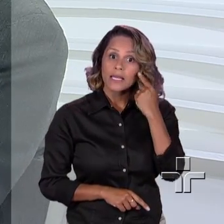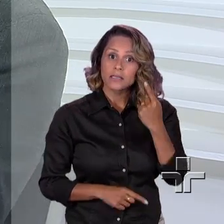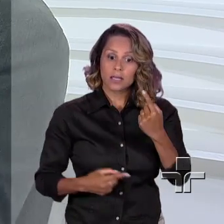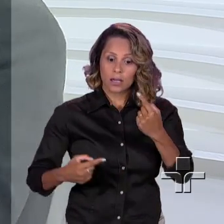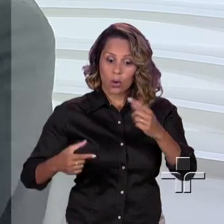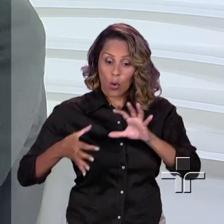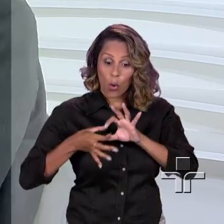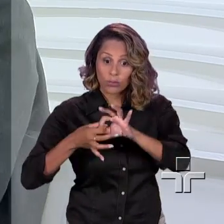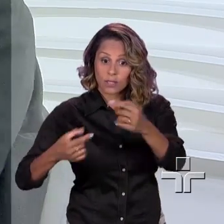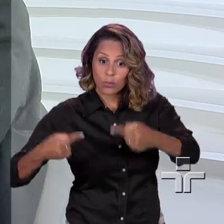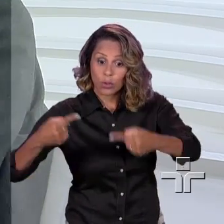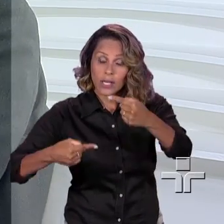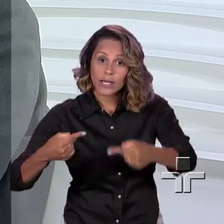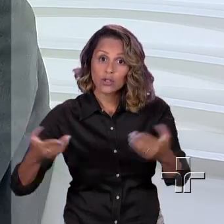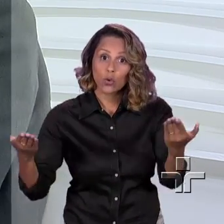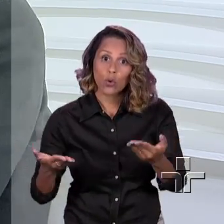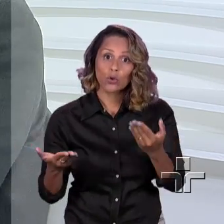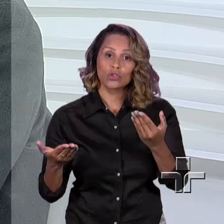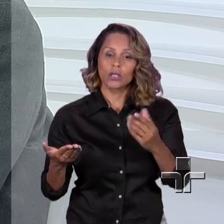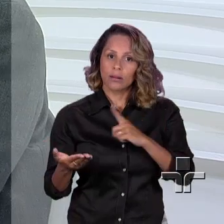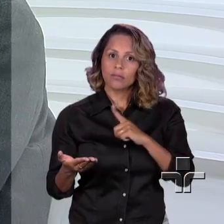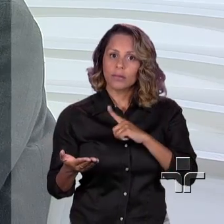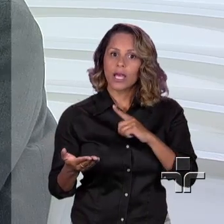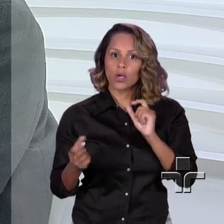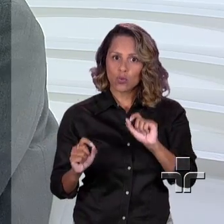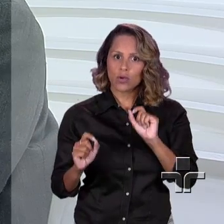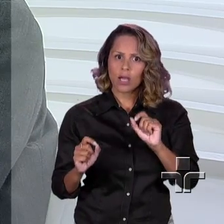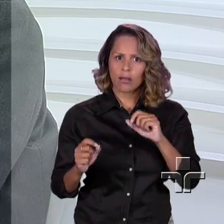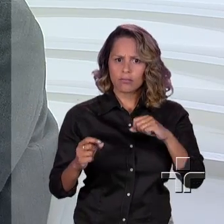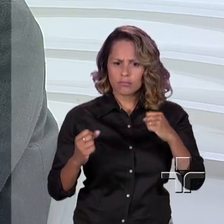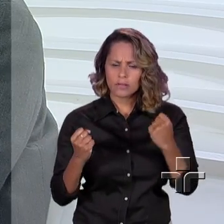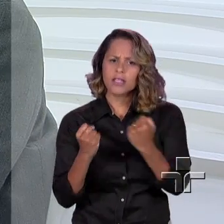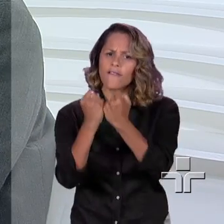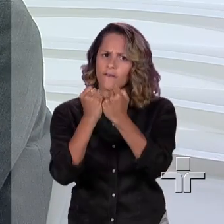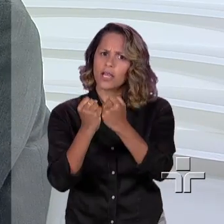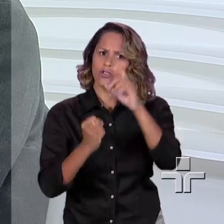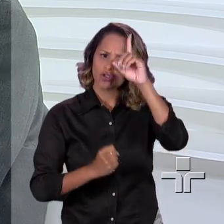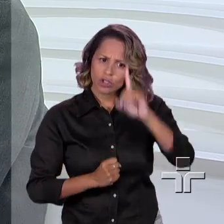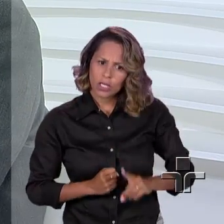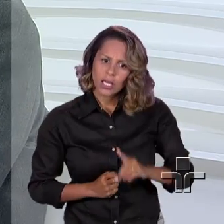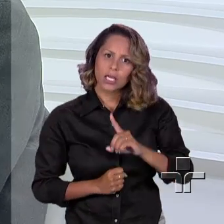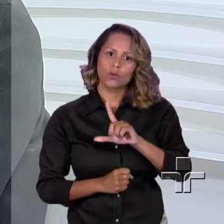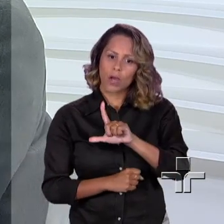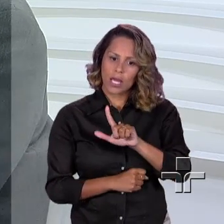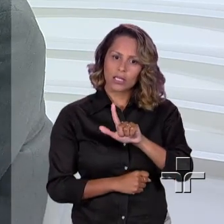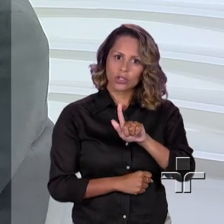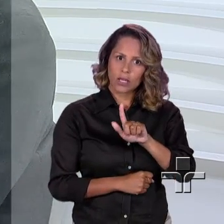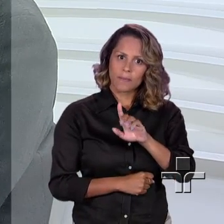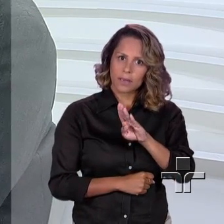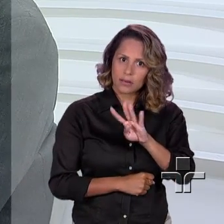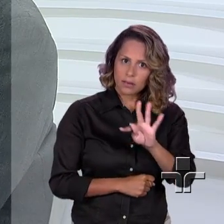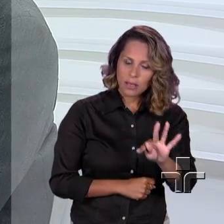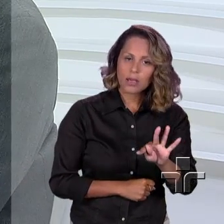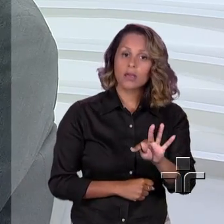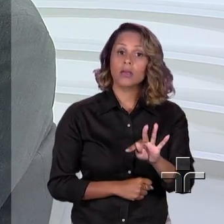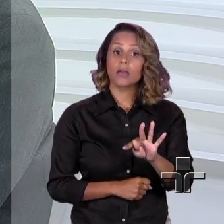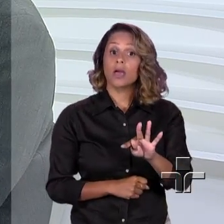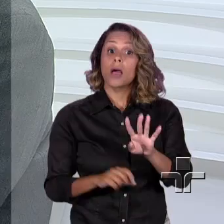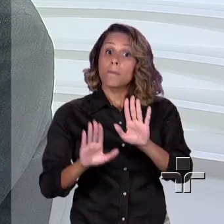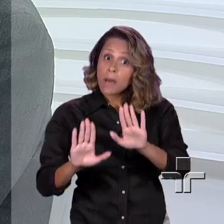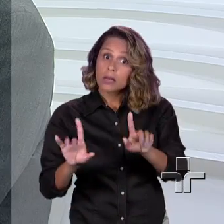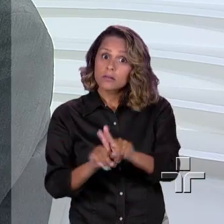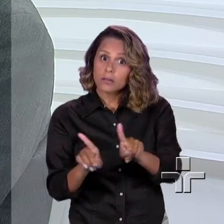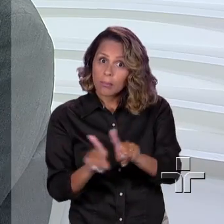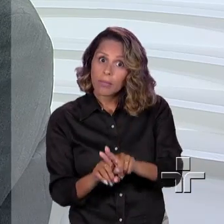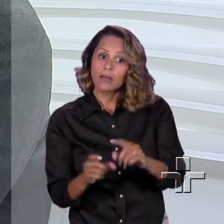duas questões. Então, no Congresso, ele é o maior defensor dos direitos LGBT, mas ele não somente defende essa questão, ele